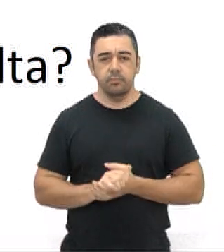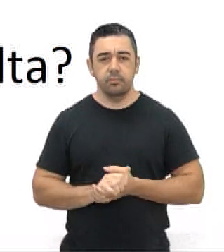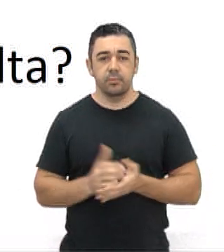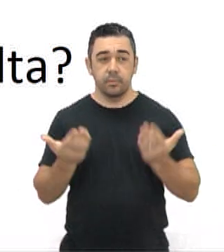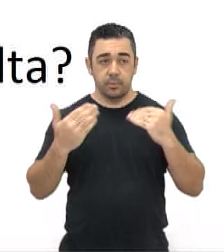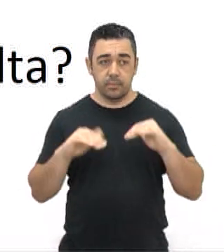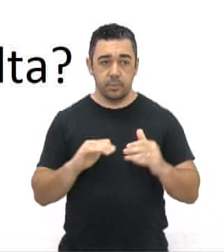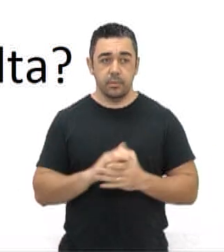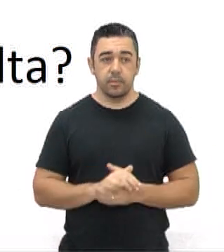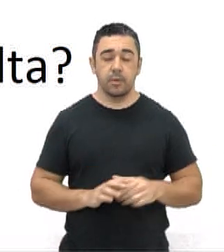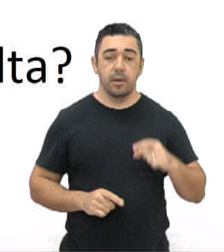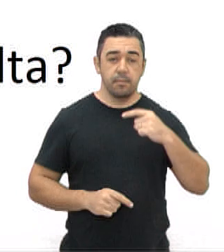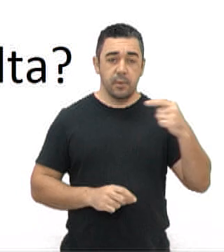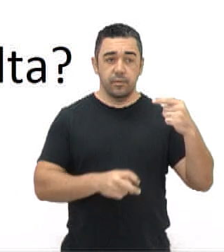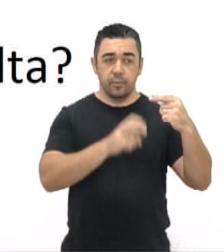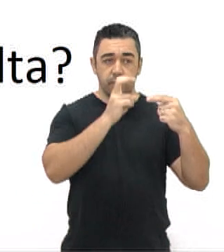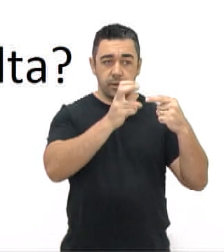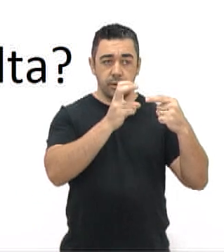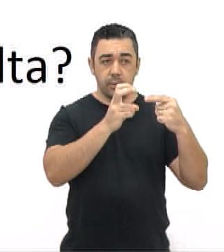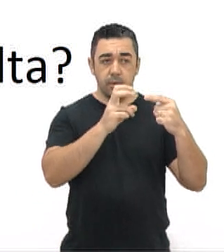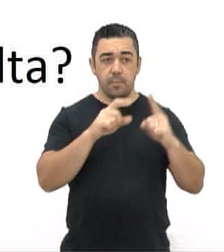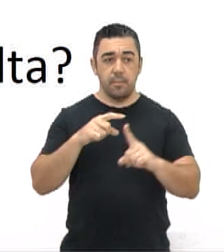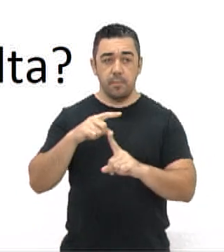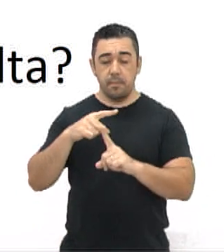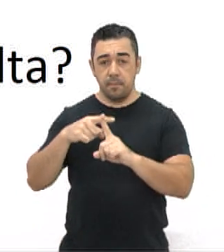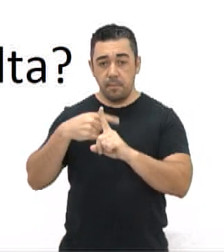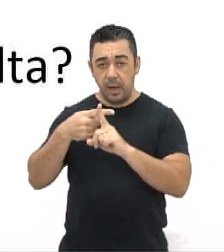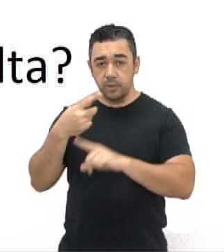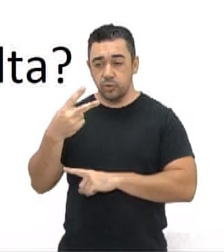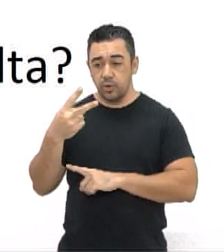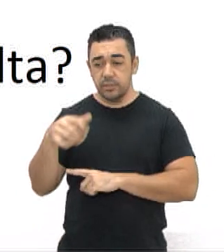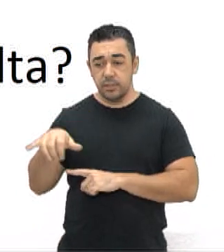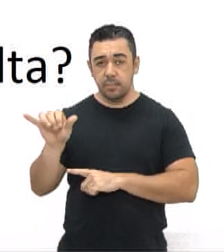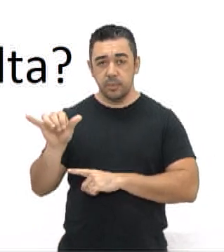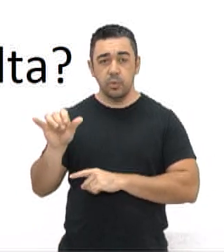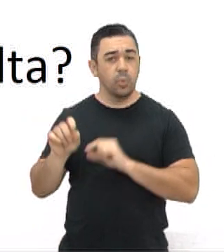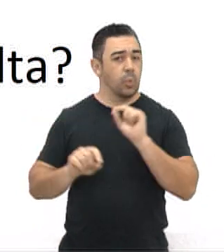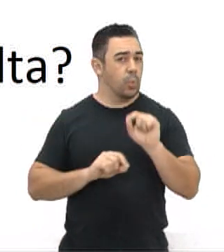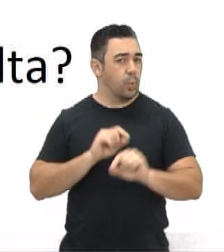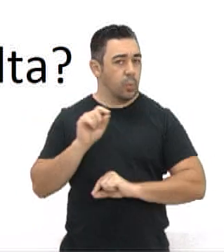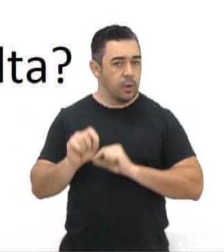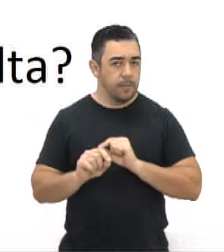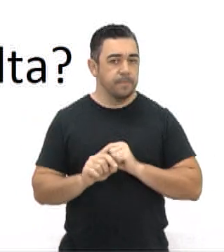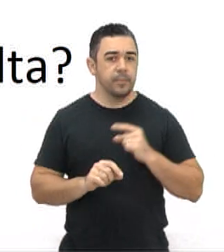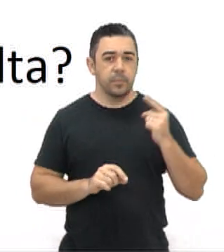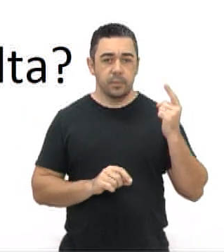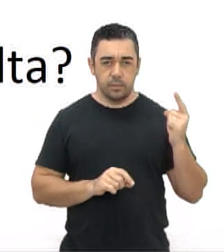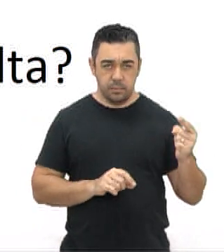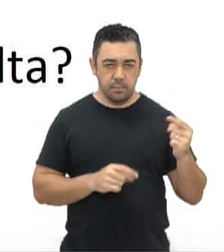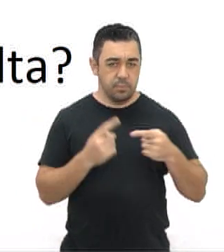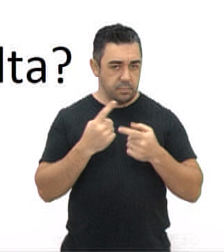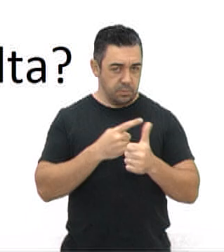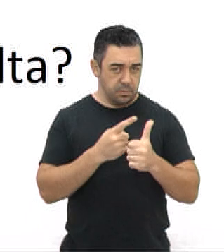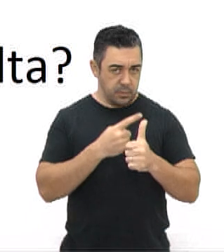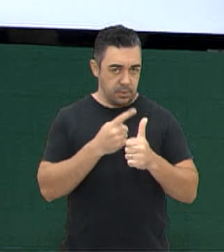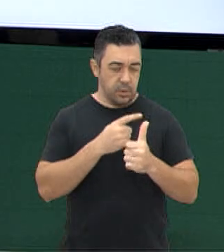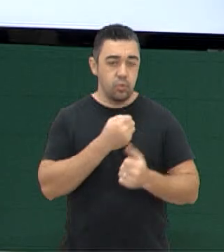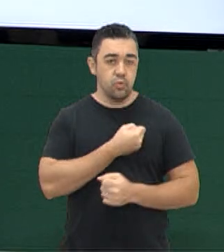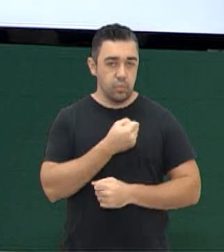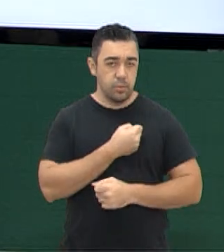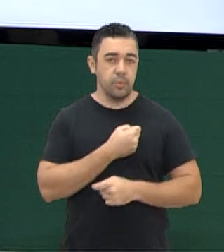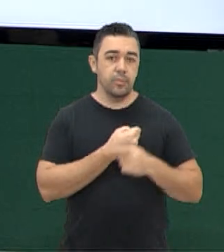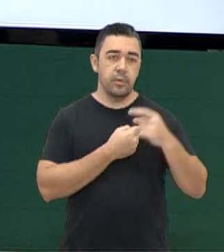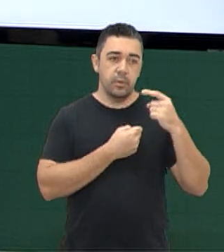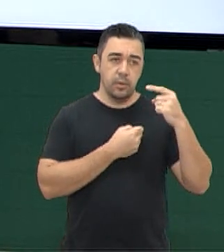Aqui multiplicando menos 5y por mais 2y, eu vou fazer o quê? Primeiro eu vou multiplicar